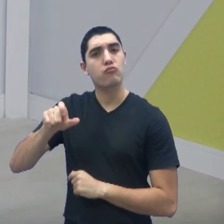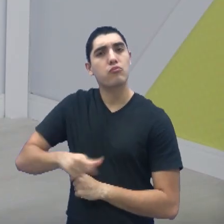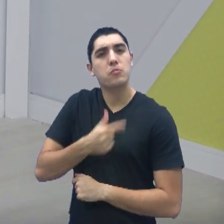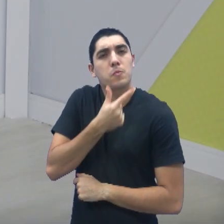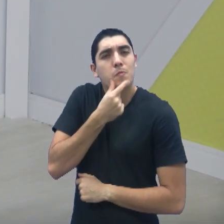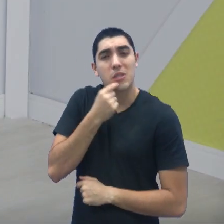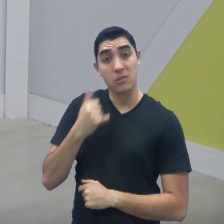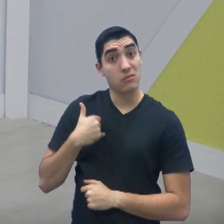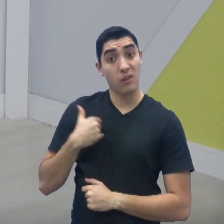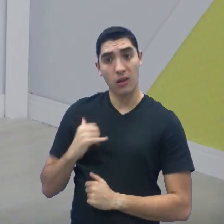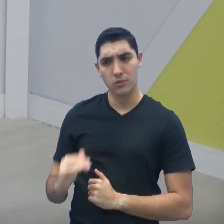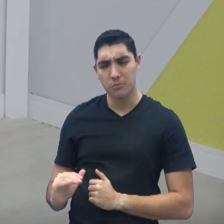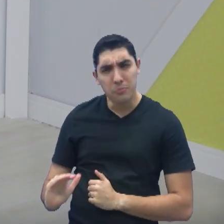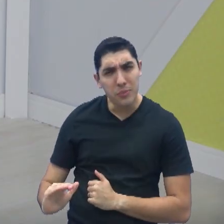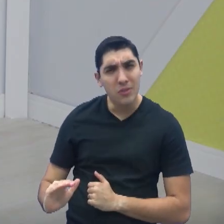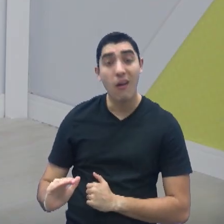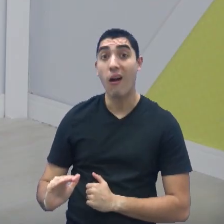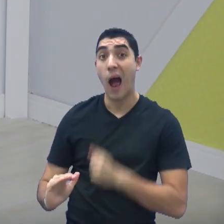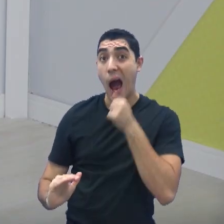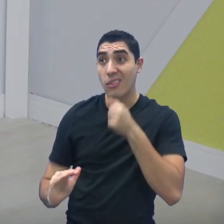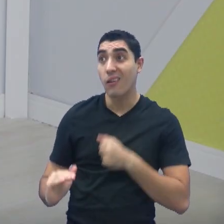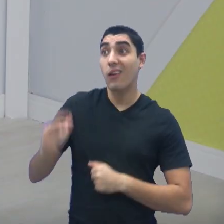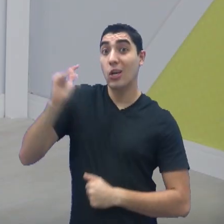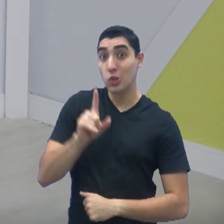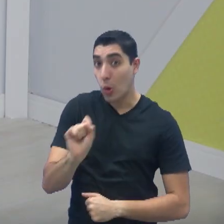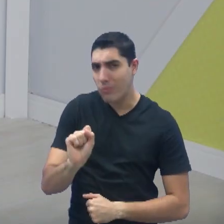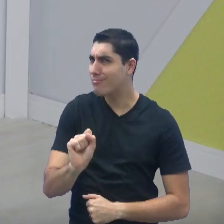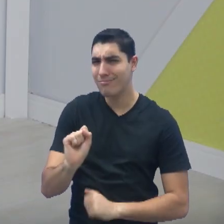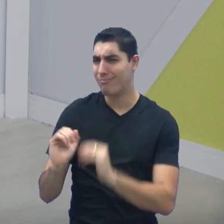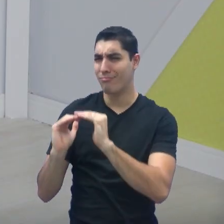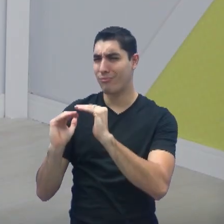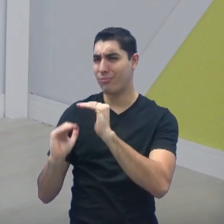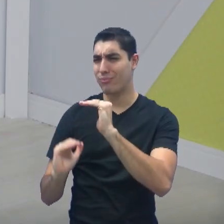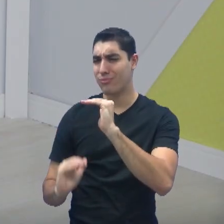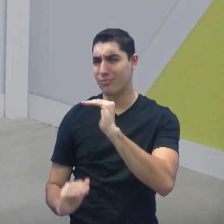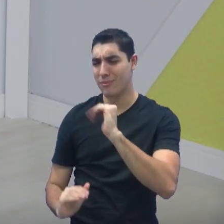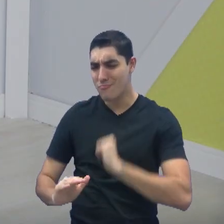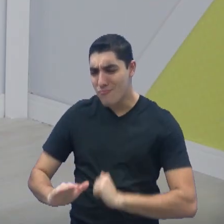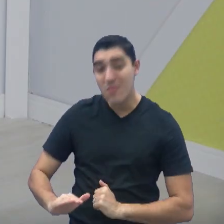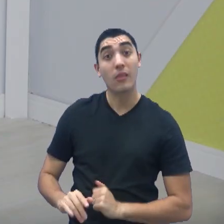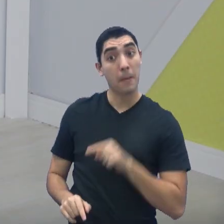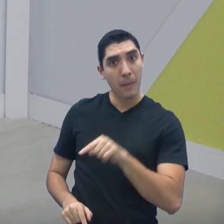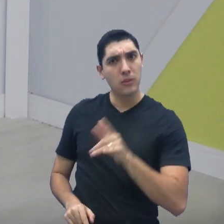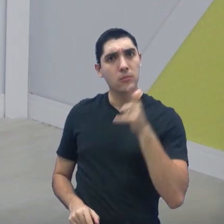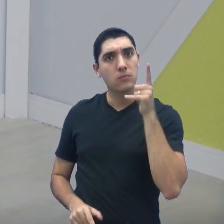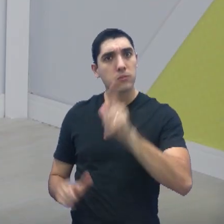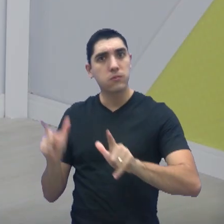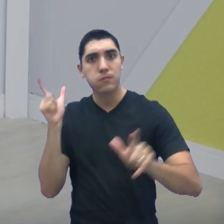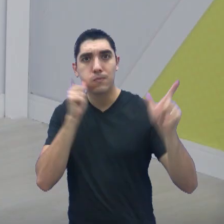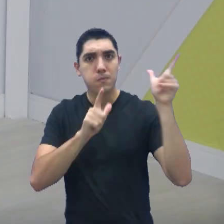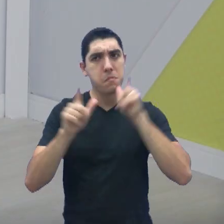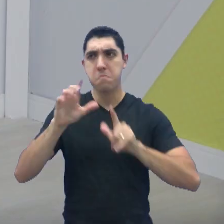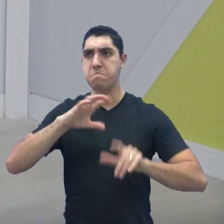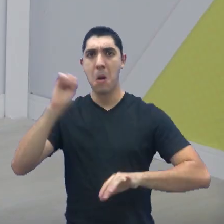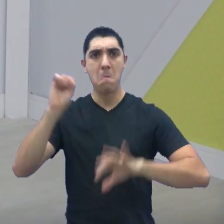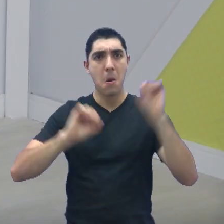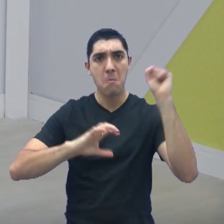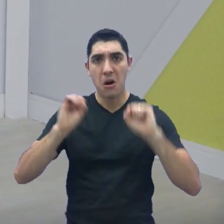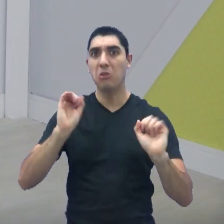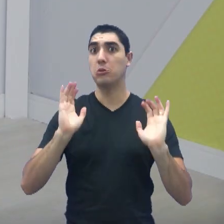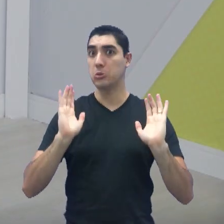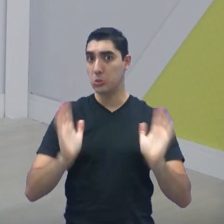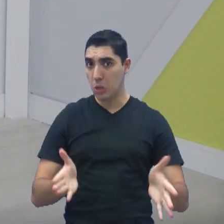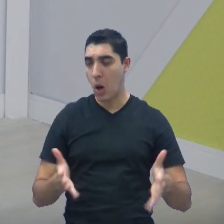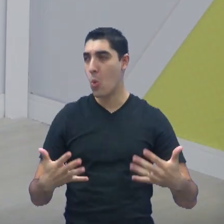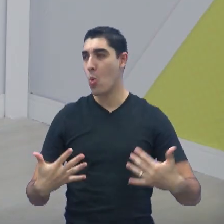maioridade ainda, aliás, está bem longe disso. E esse lutador tem mais título que muito marmanjão por aí, hein? Então,